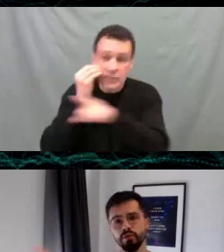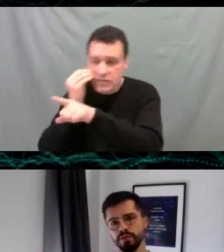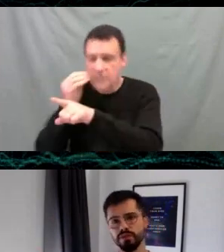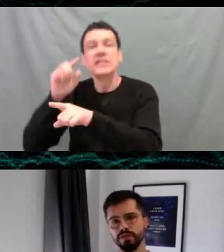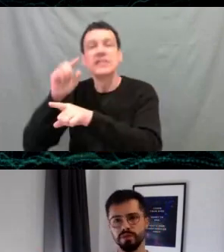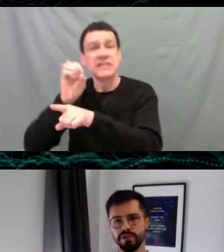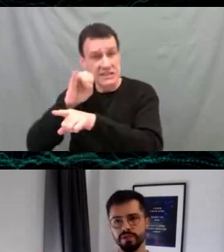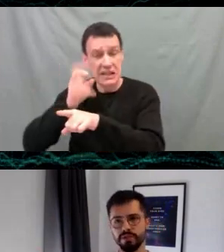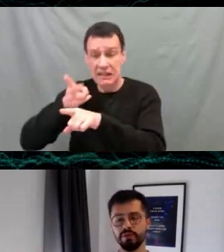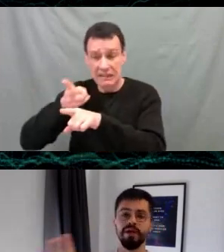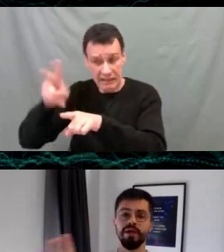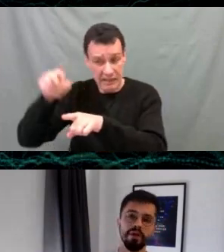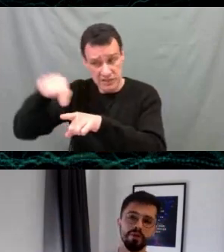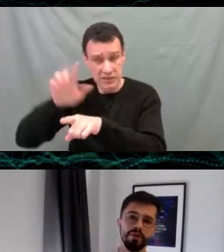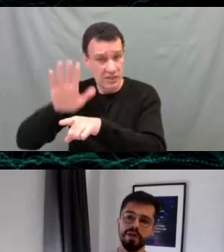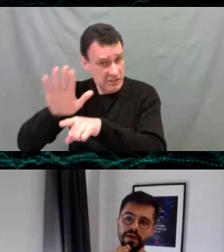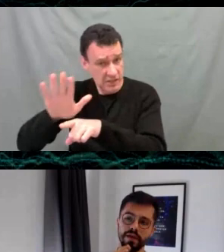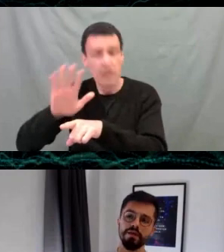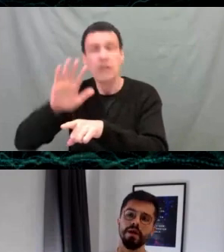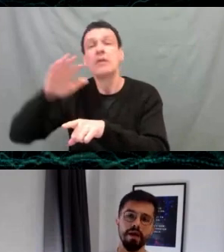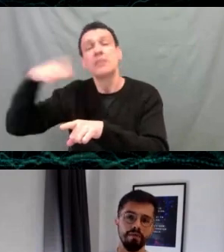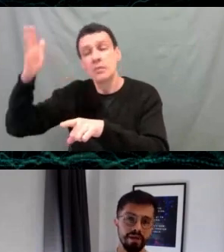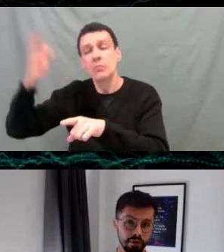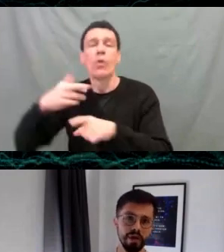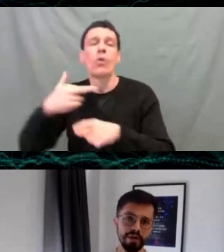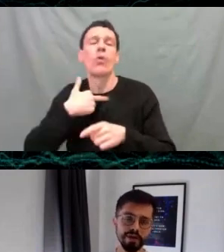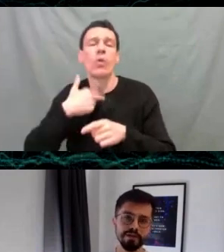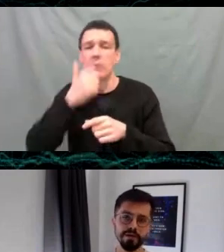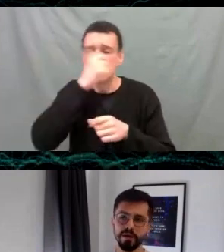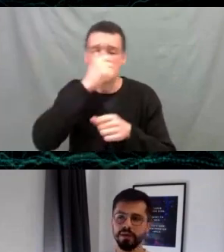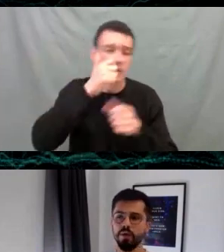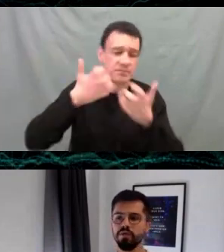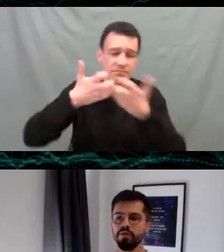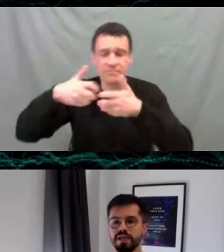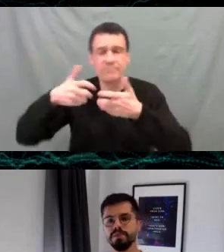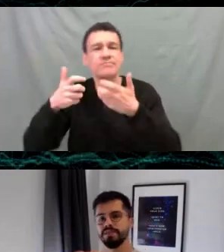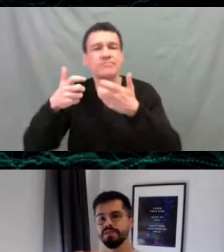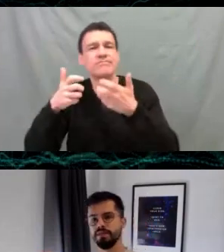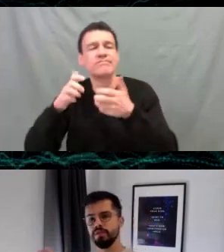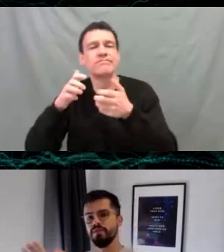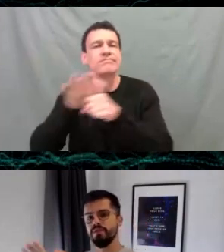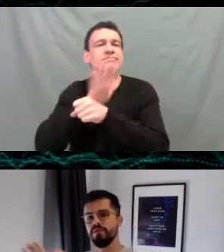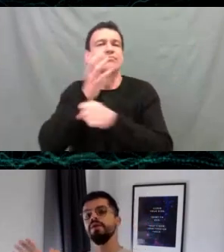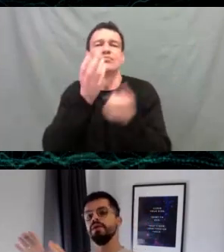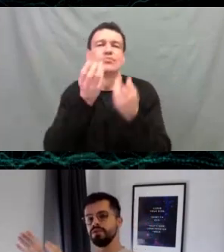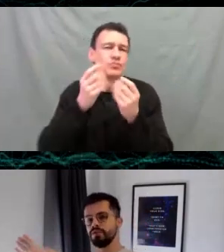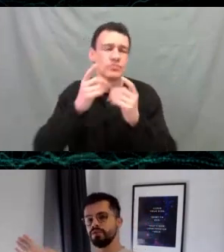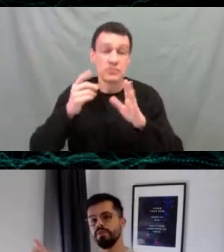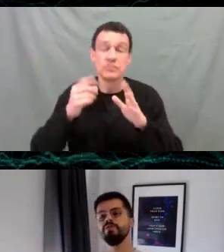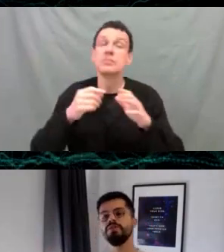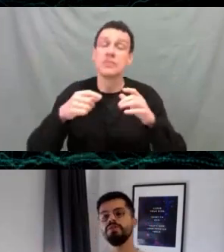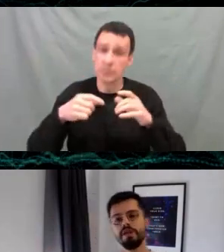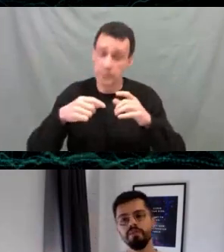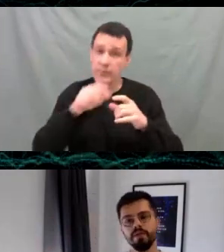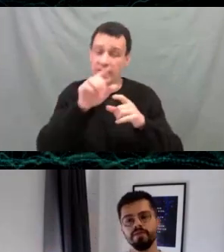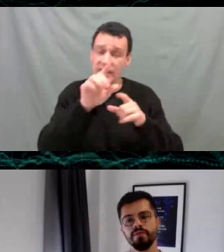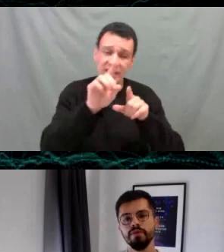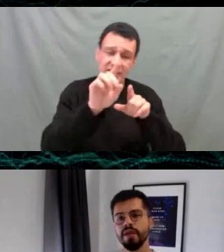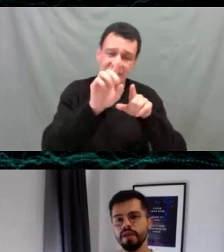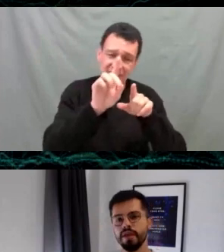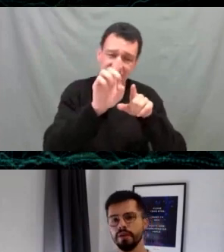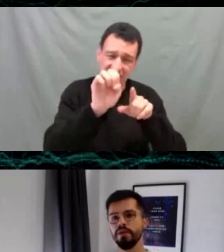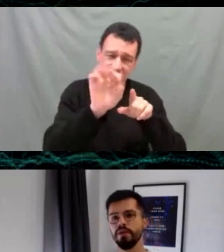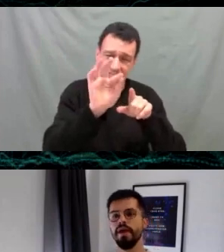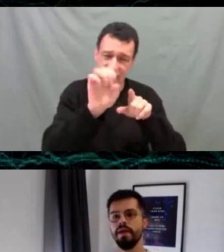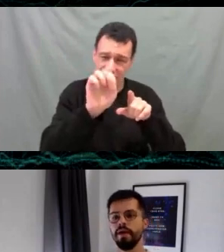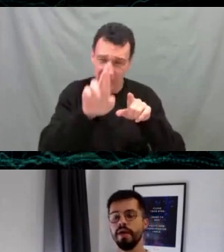aqui depois que tudo isso eu tiver sendo executado vai acontecer aqui é vai destruir distância então você sempre certa o defender destrói para você que